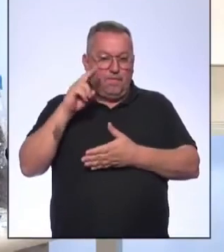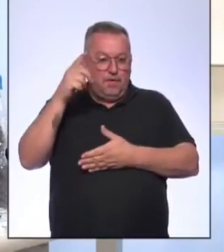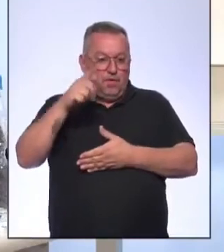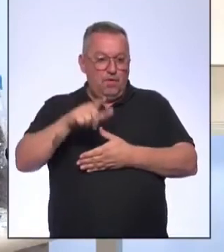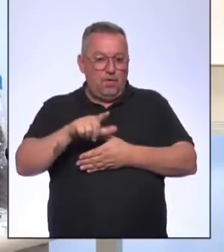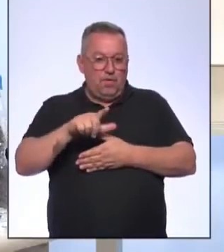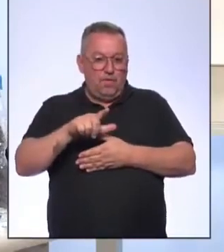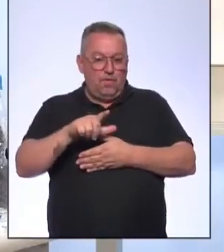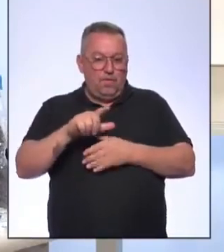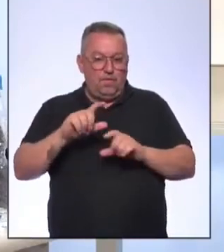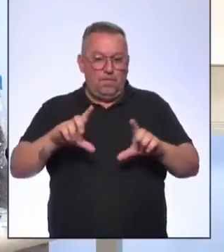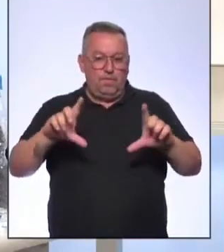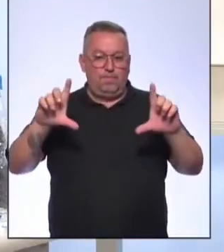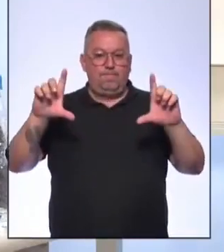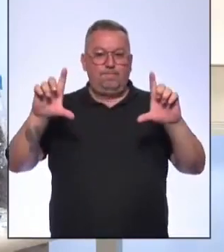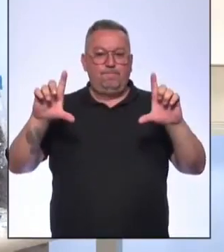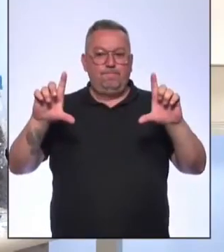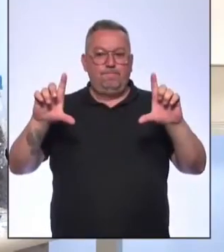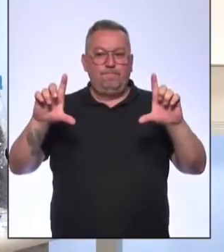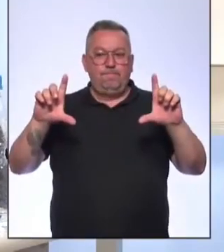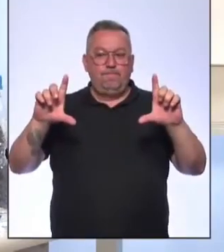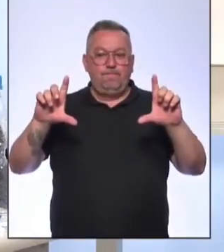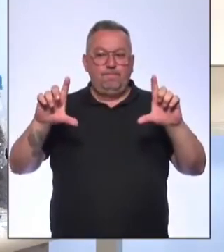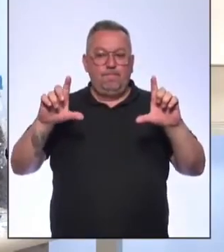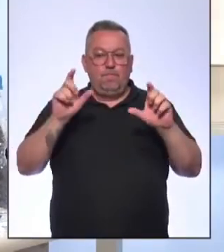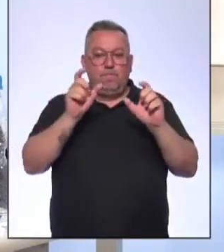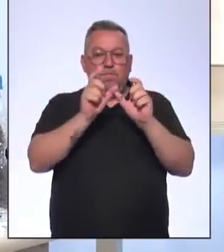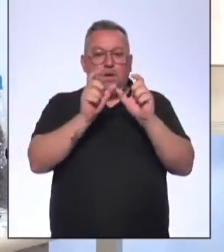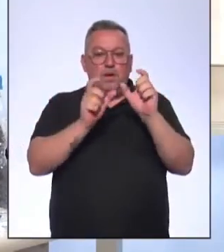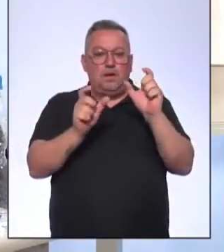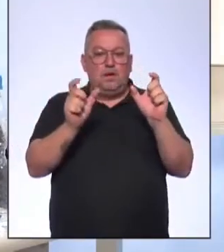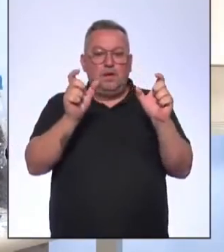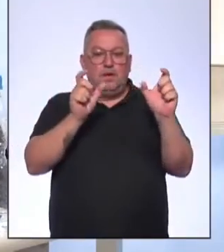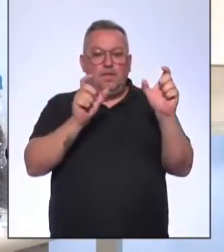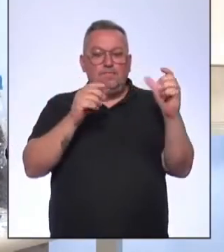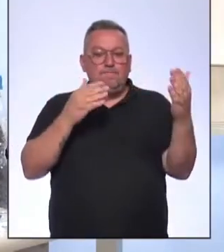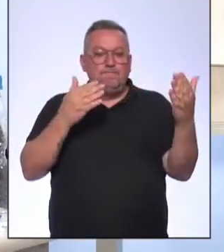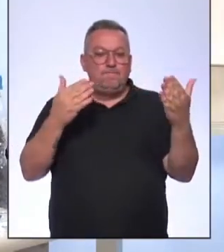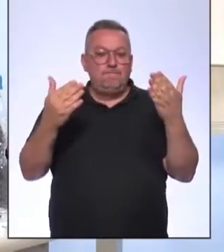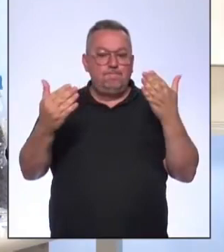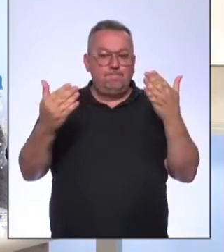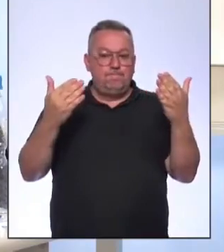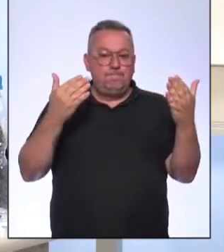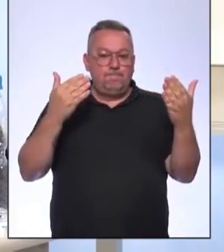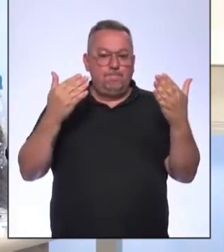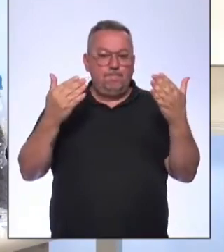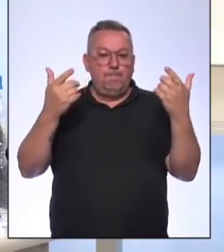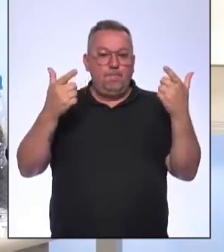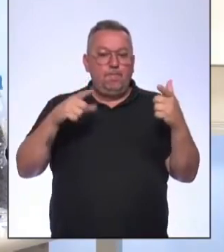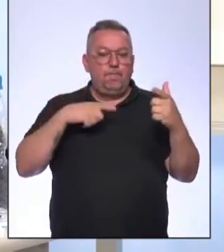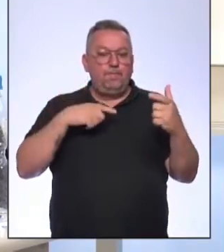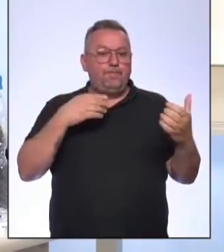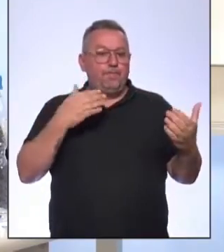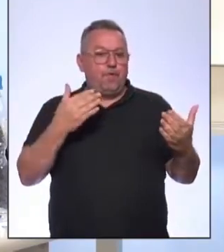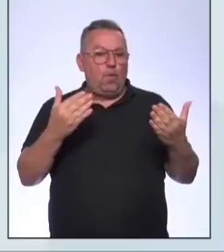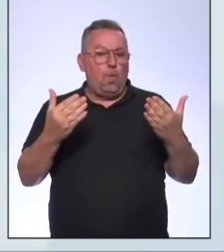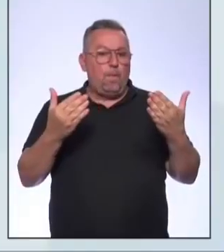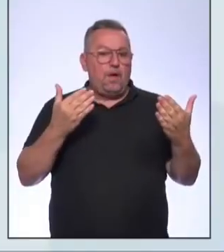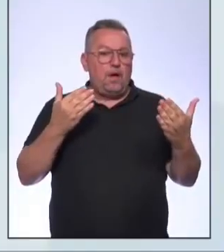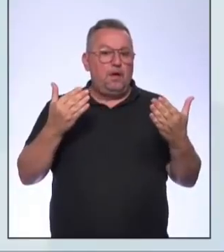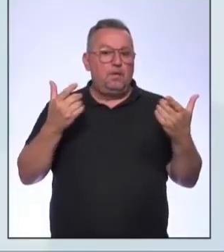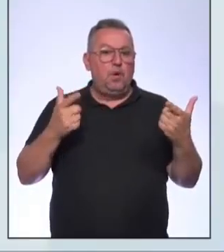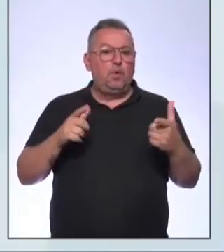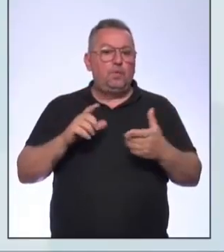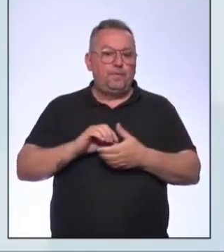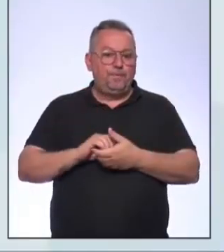agora na tela. Aqui a gente tem palavras que dão uma comparação. Onde é que tem uma comparação aí na tela? Vamos